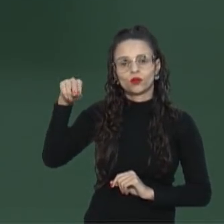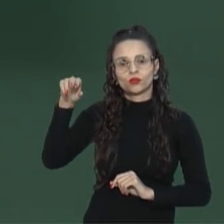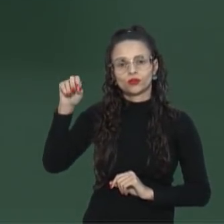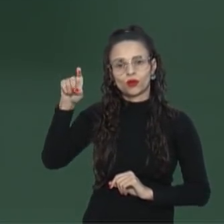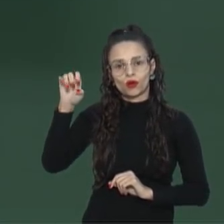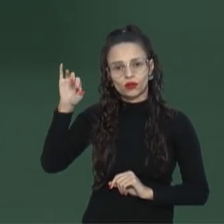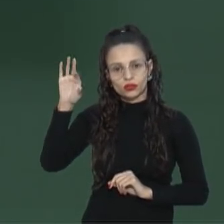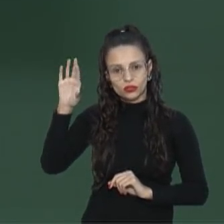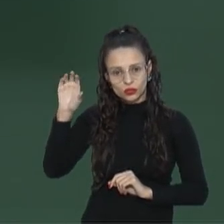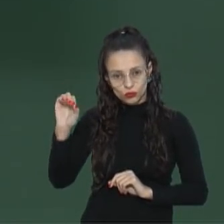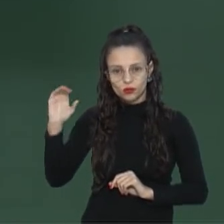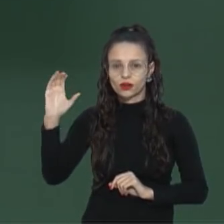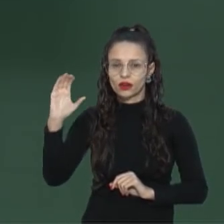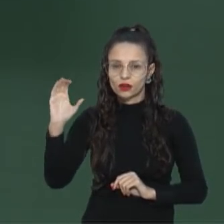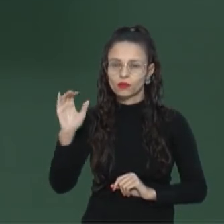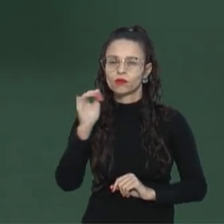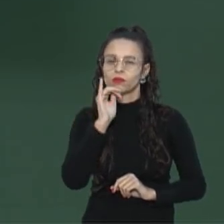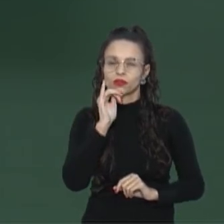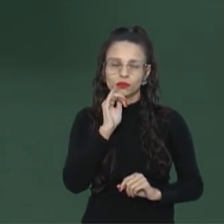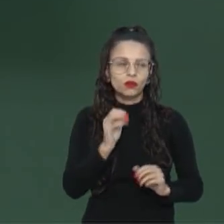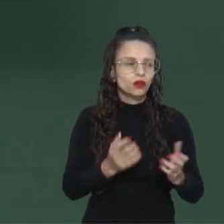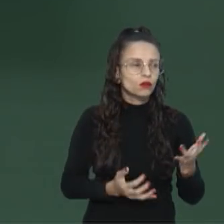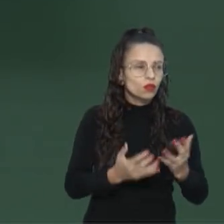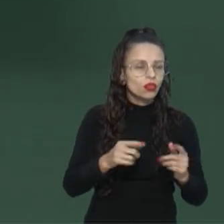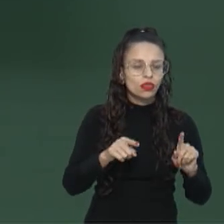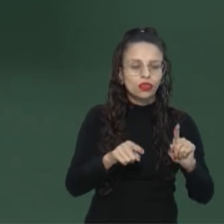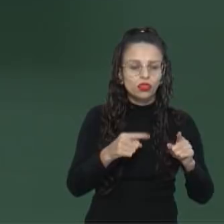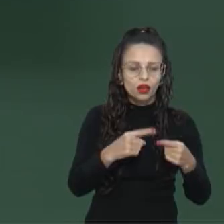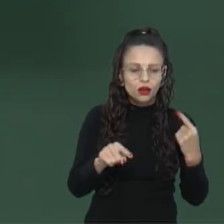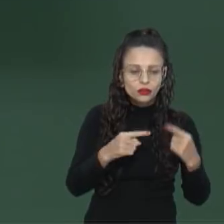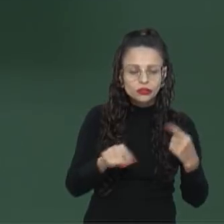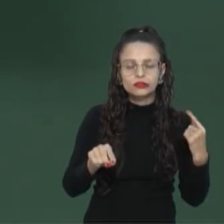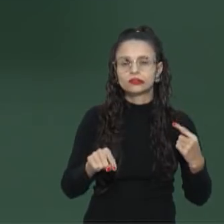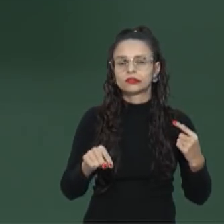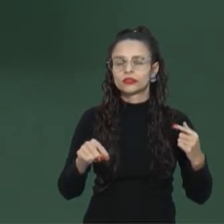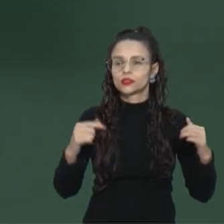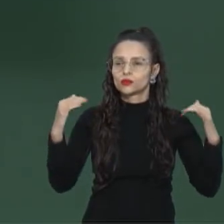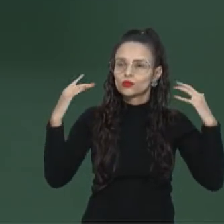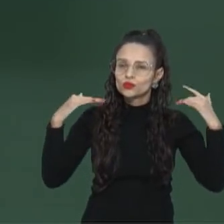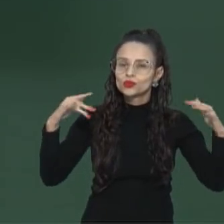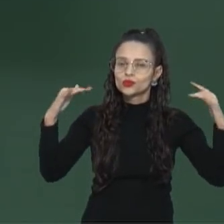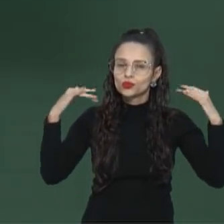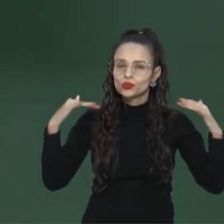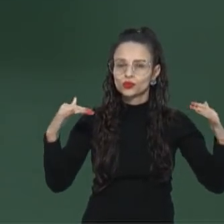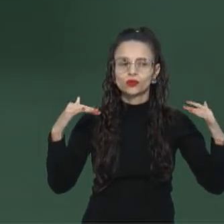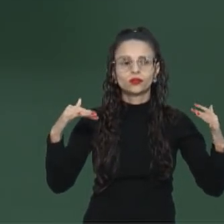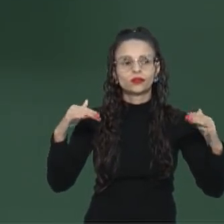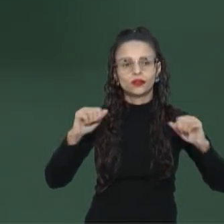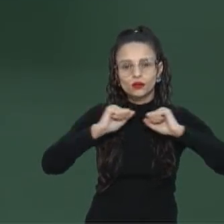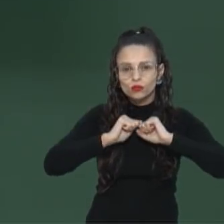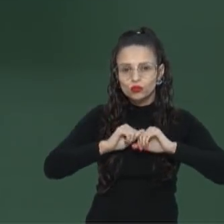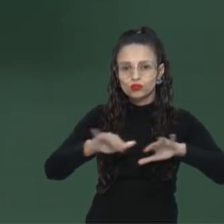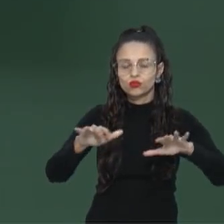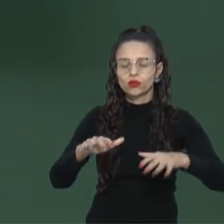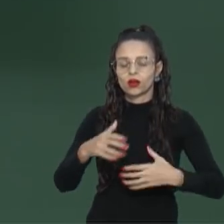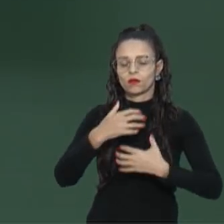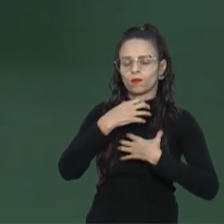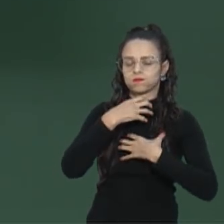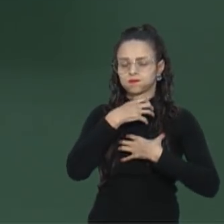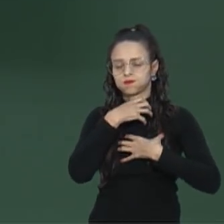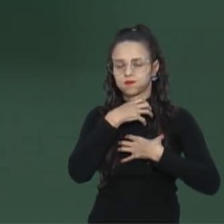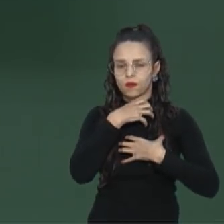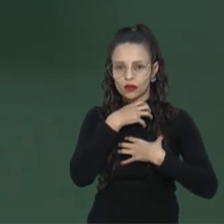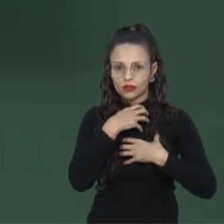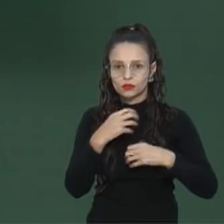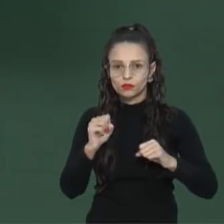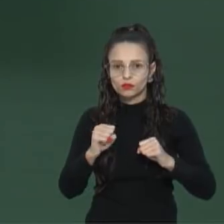queimas incompletas. Então, um fogão desregulado, um aquecedor desregulado, libera monóxido, sufoca o ser humano, porque